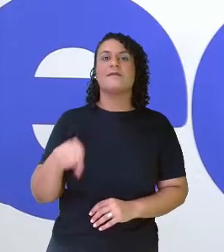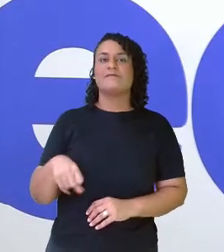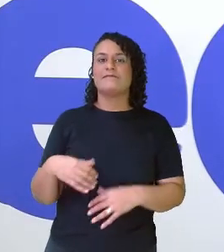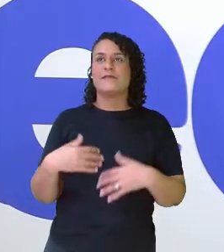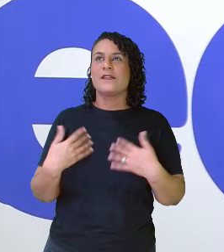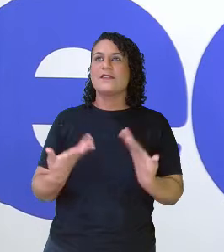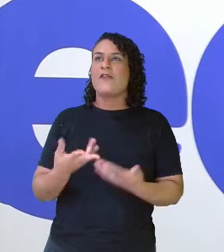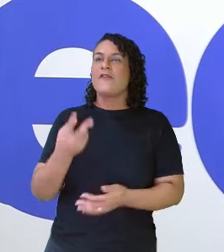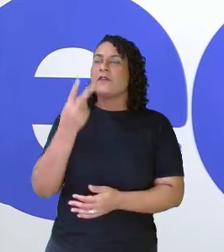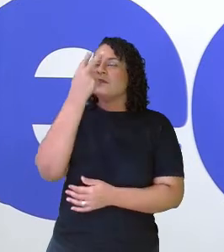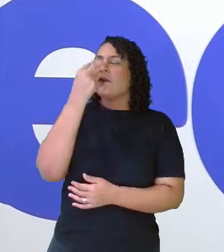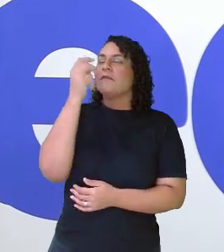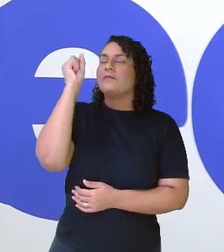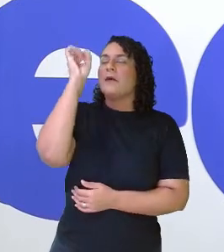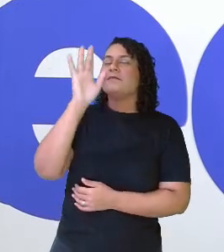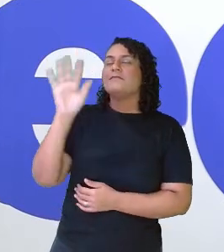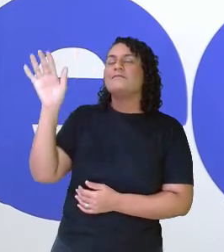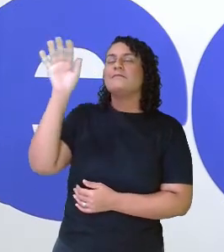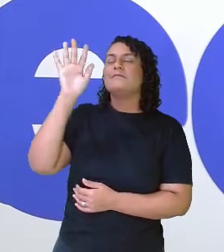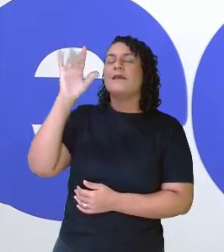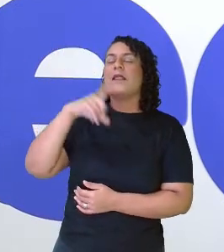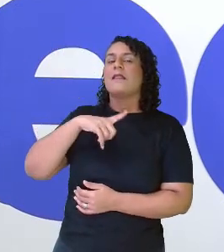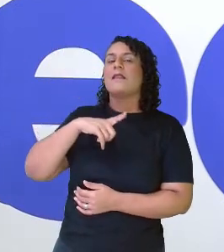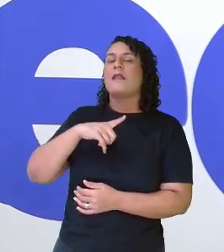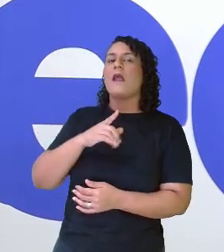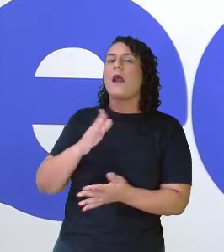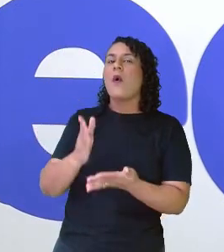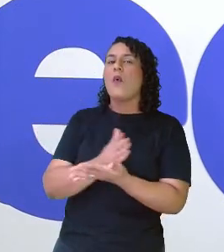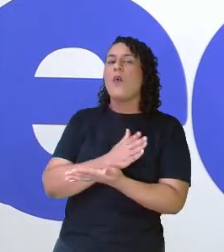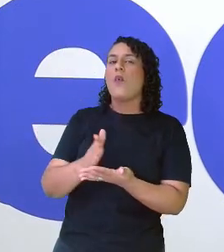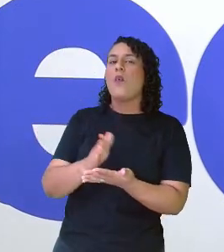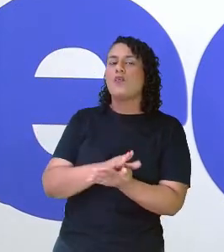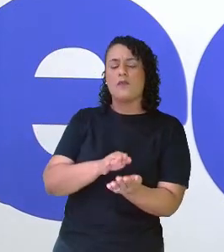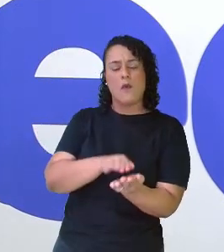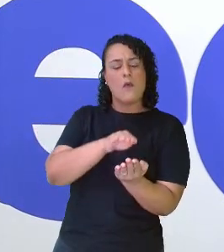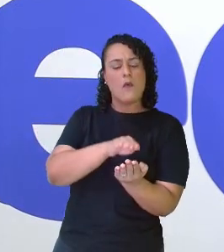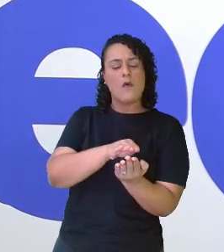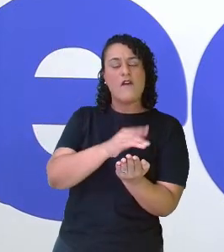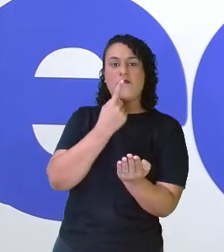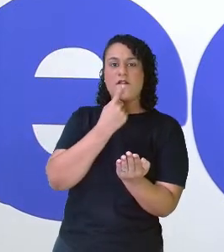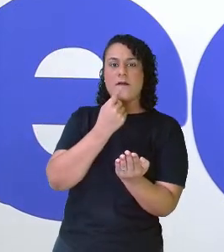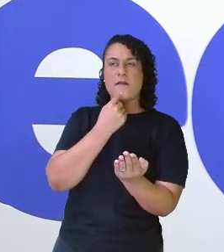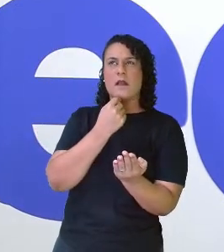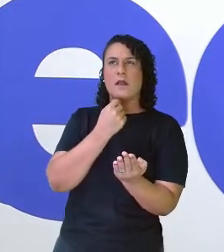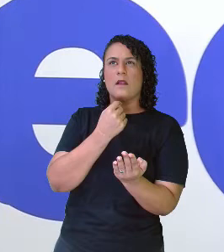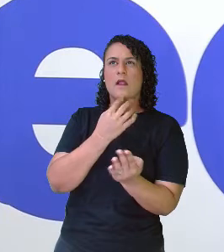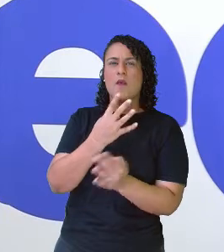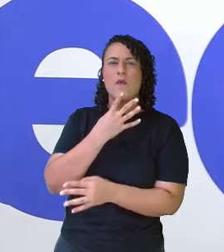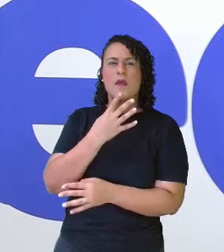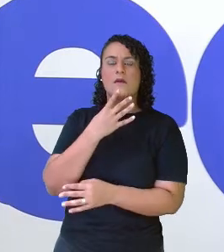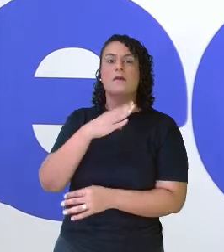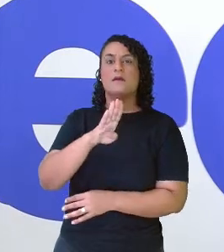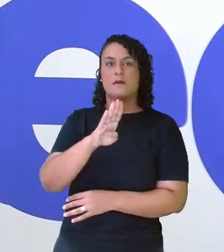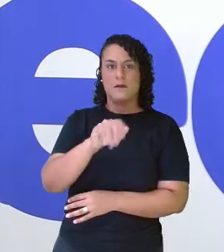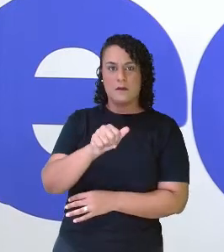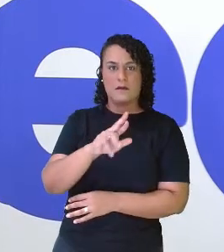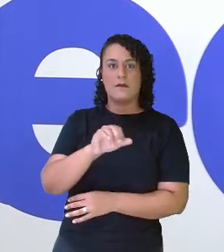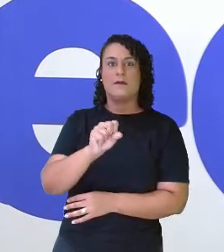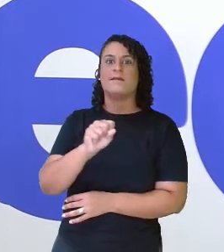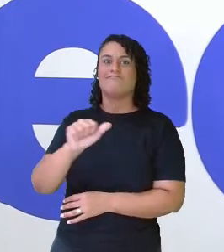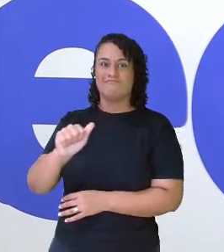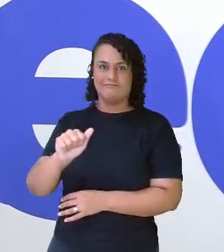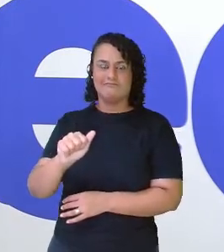os olhos, lembrei assim, aquela de capinha vermelha que tinha. Como era o nome daquela que era bem conhecida? A Barça. A Barça,